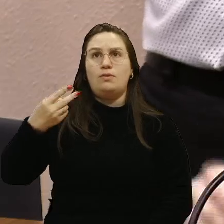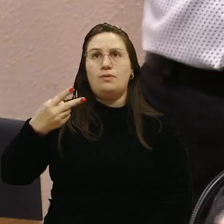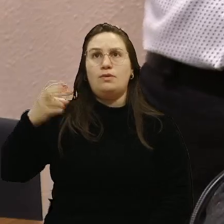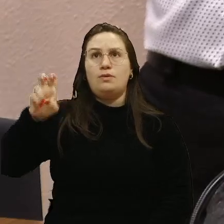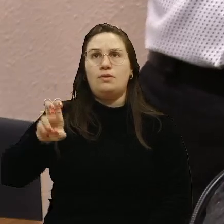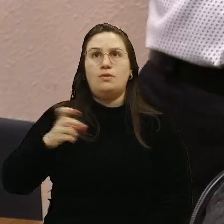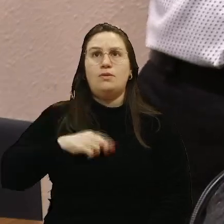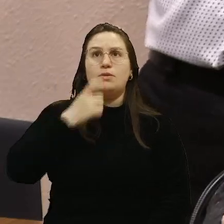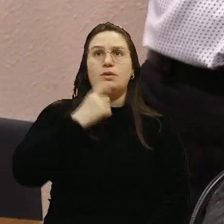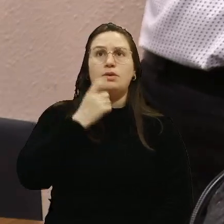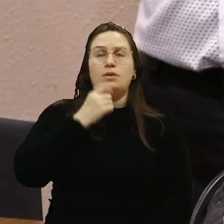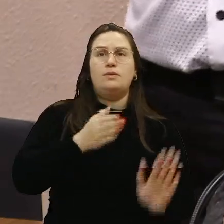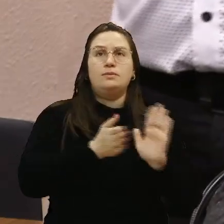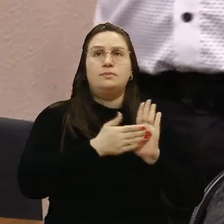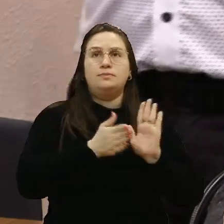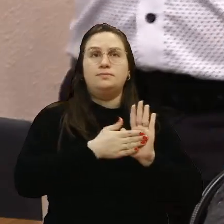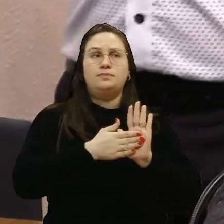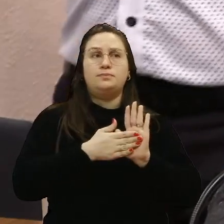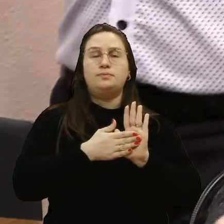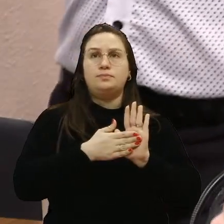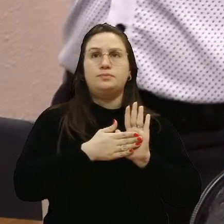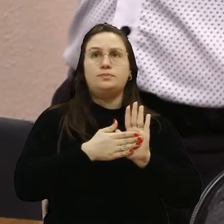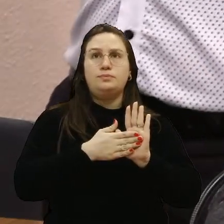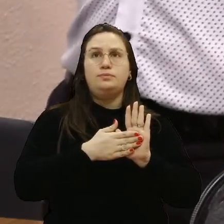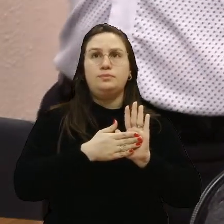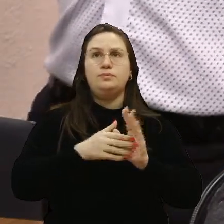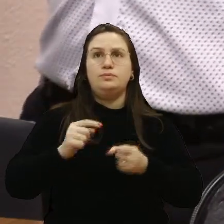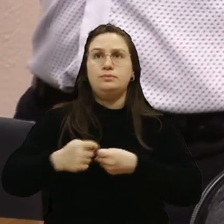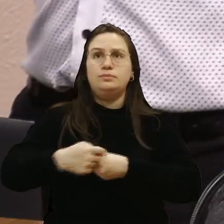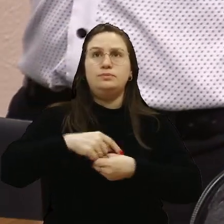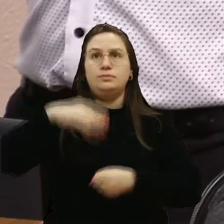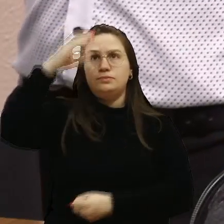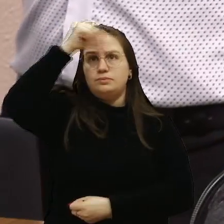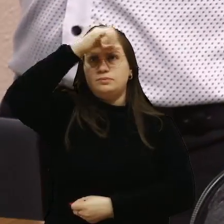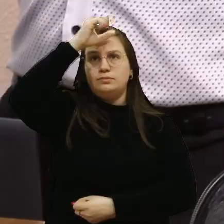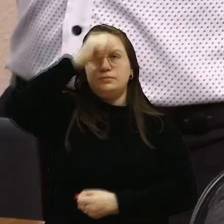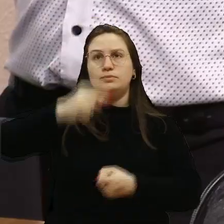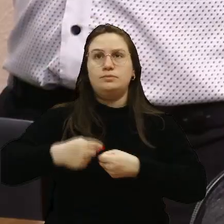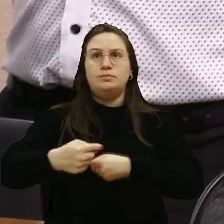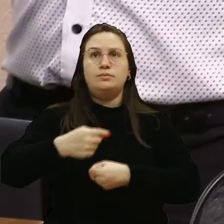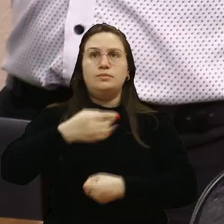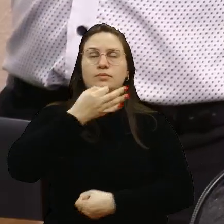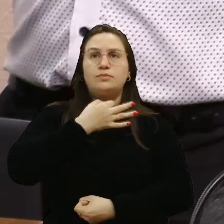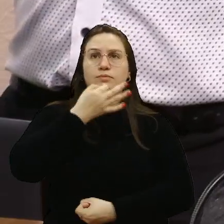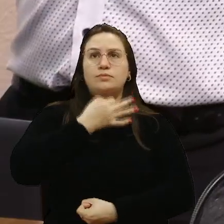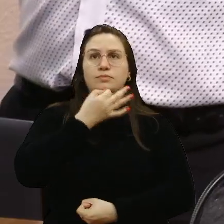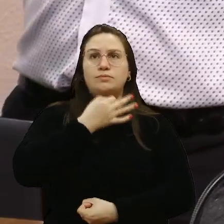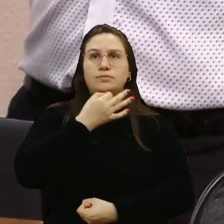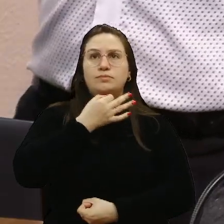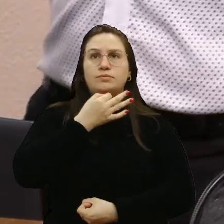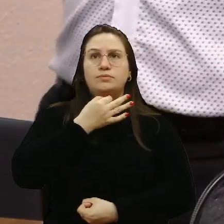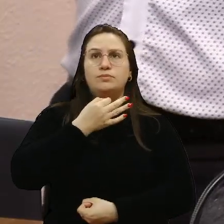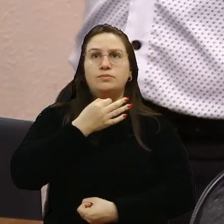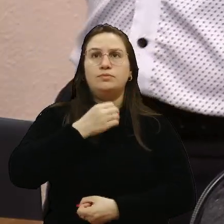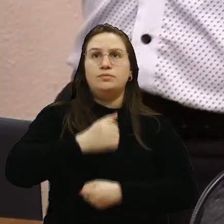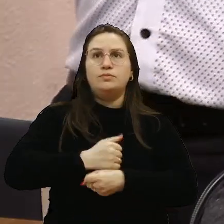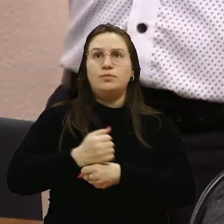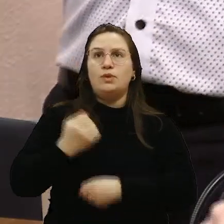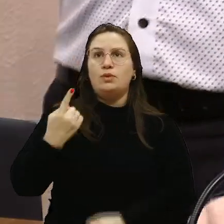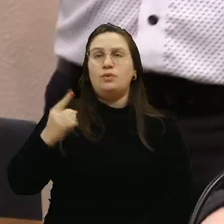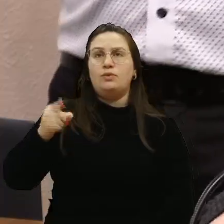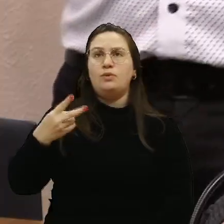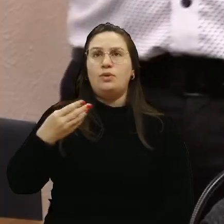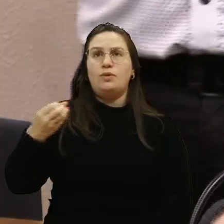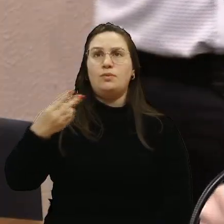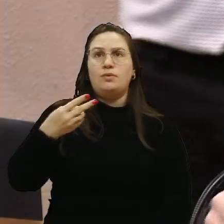da vereadora Rose Frigeri, que institui a Semana Municipal da Aprendizagem Profissional no município de Caxias do Sul. Contém substitutivo